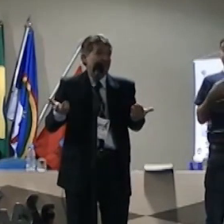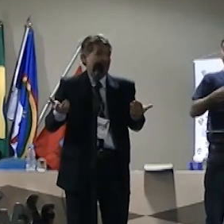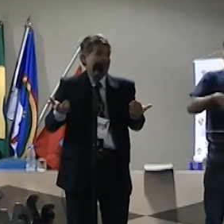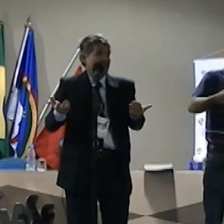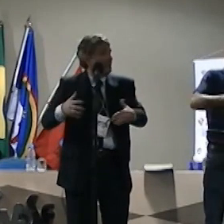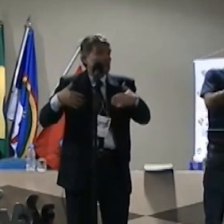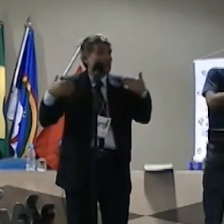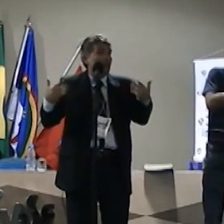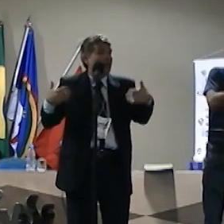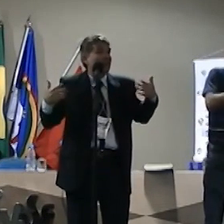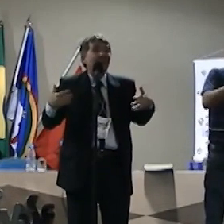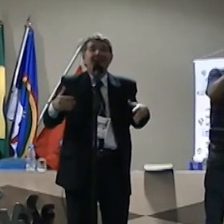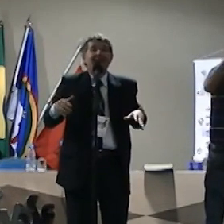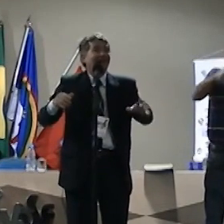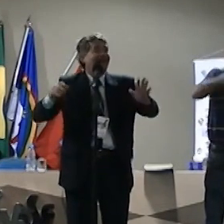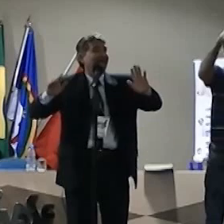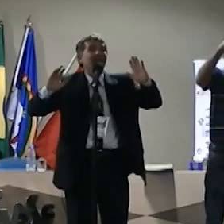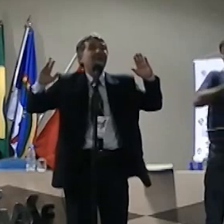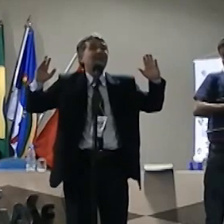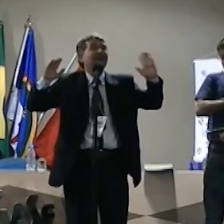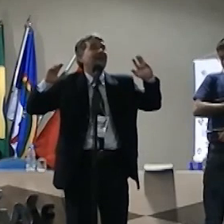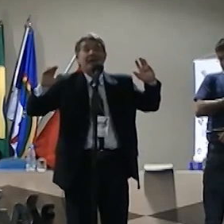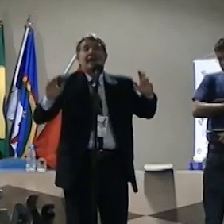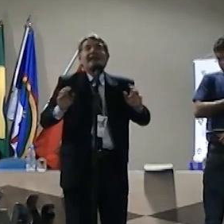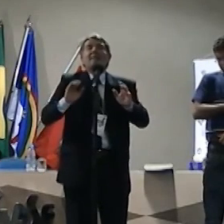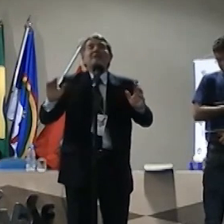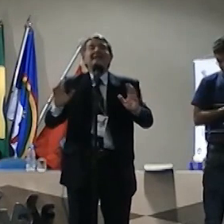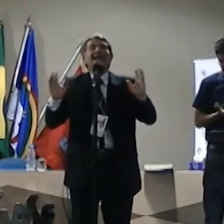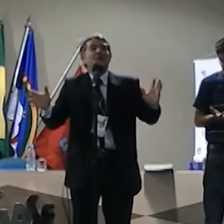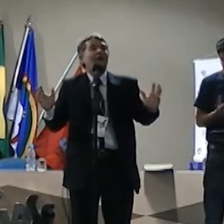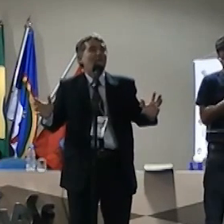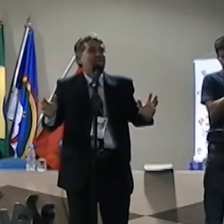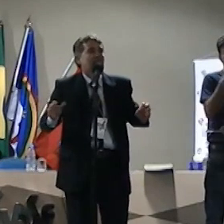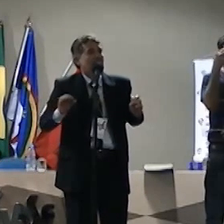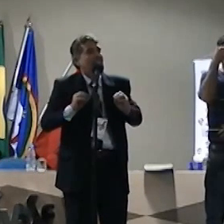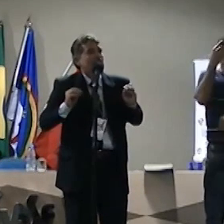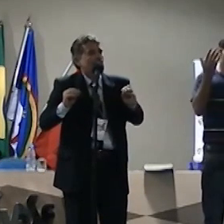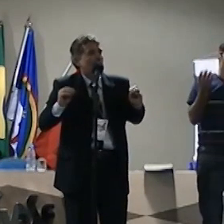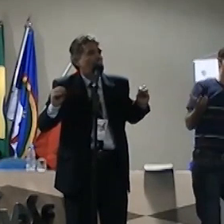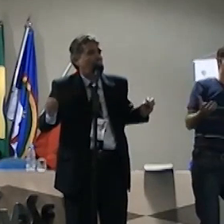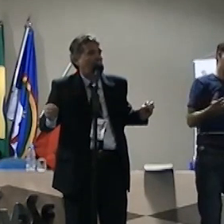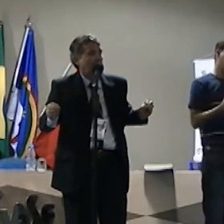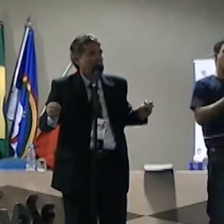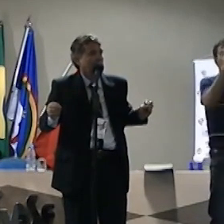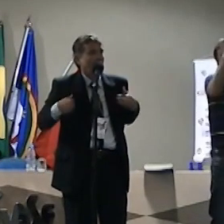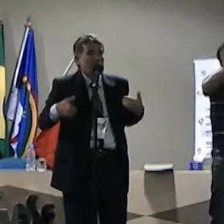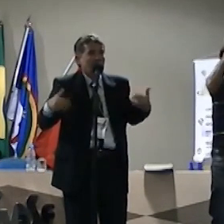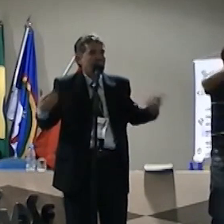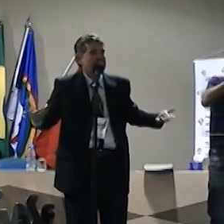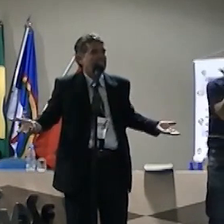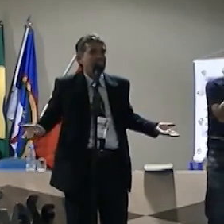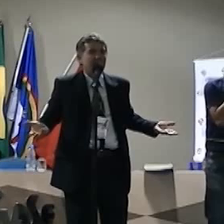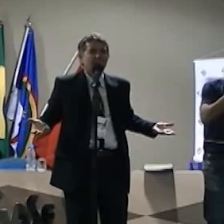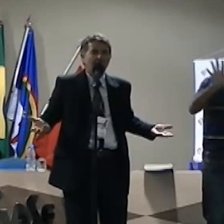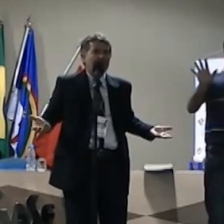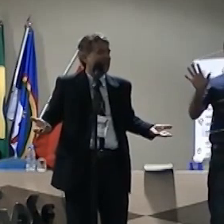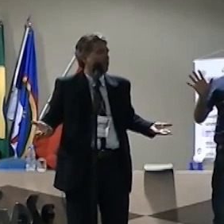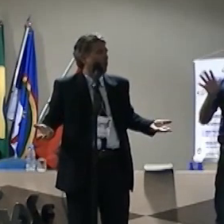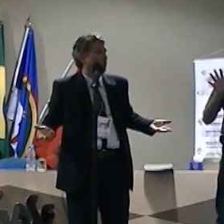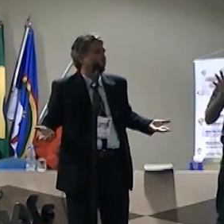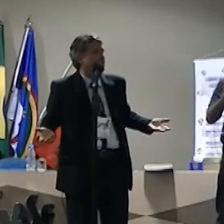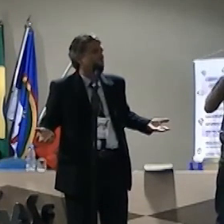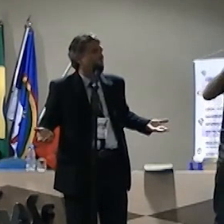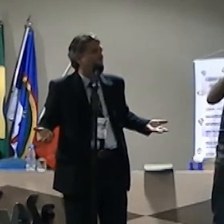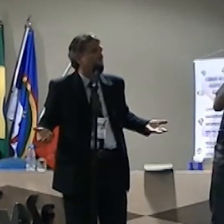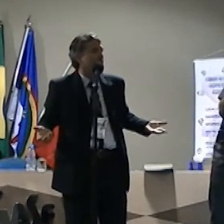a vida. Isso não pode ficar, ele aprende naturalmente. Mentira! Nós ouvintes aprendemos